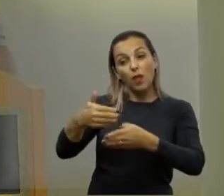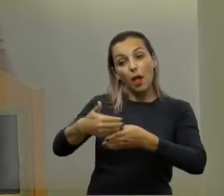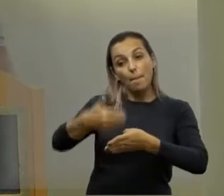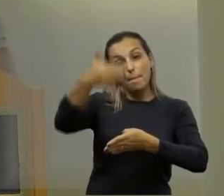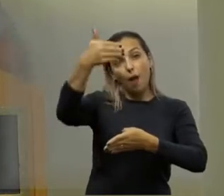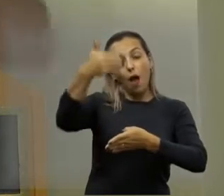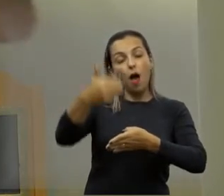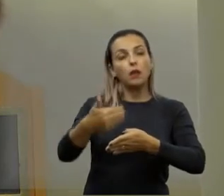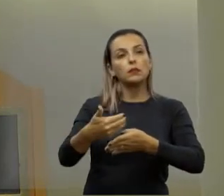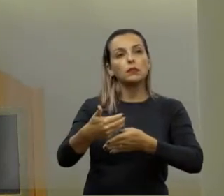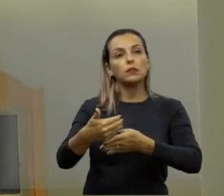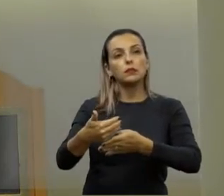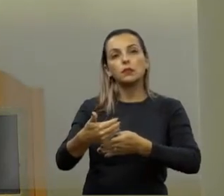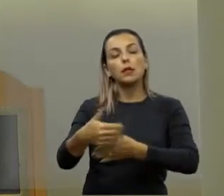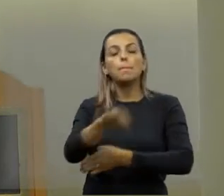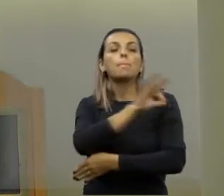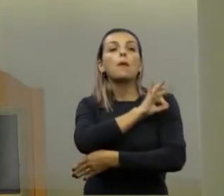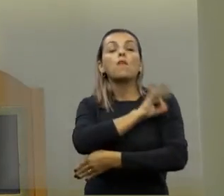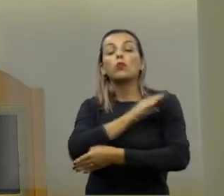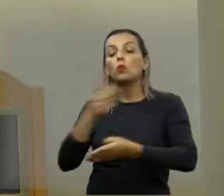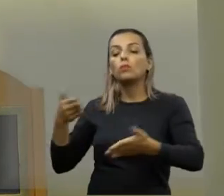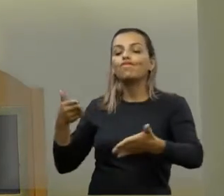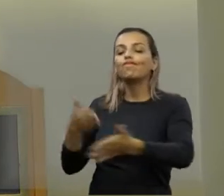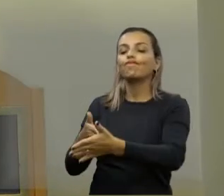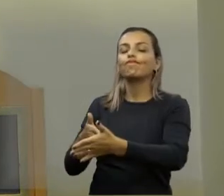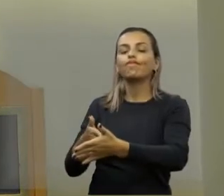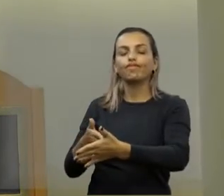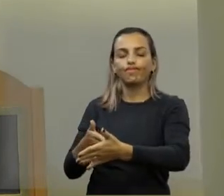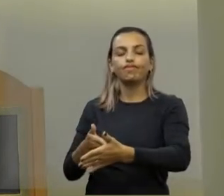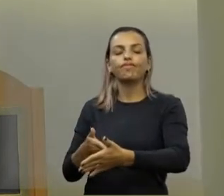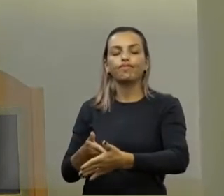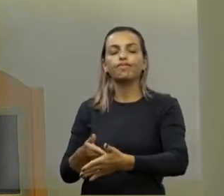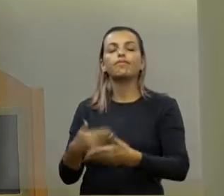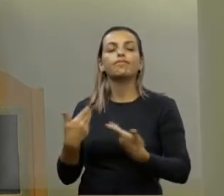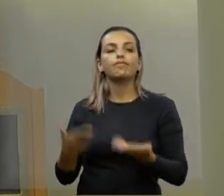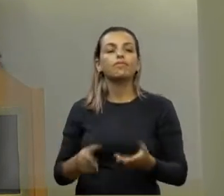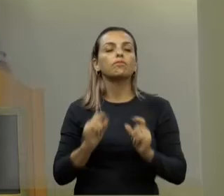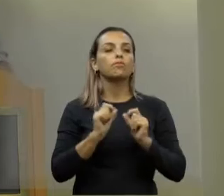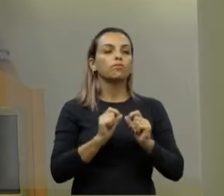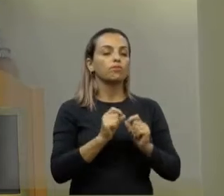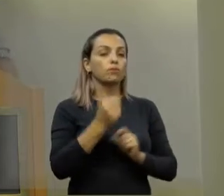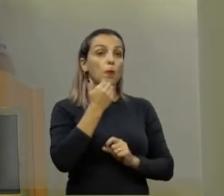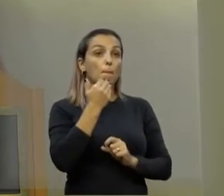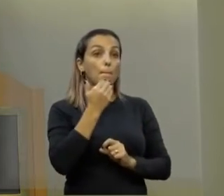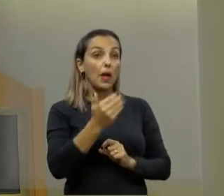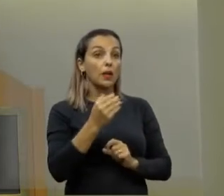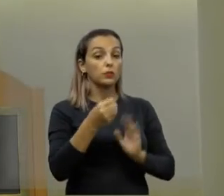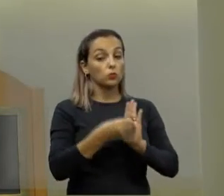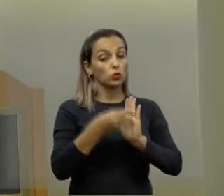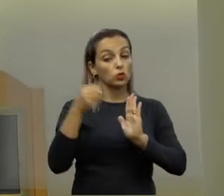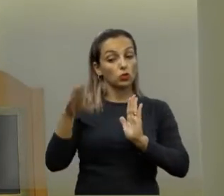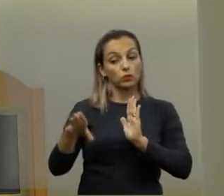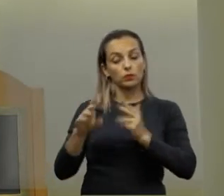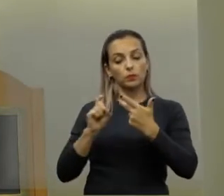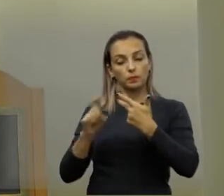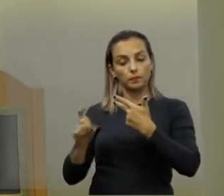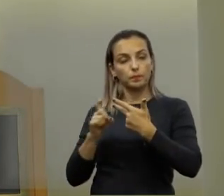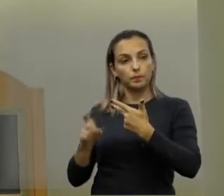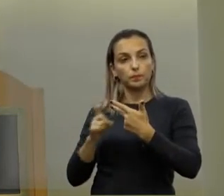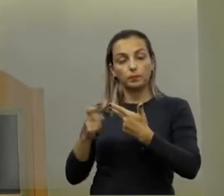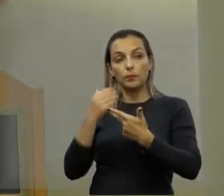murado a prefeitura não tem acesso a esse local e aí que a gente faz a gente manda a indicação pelo executivo